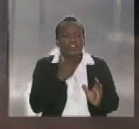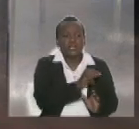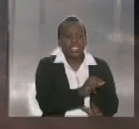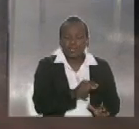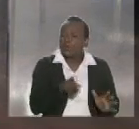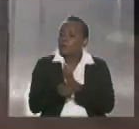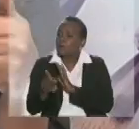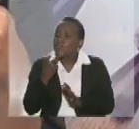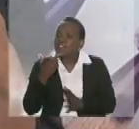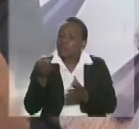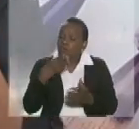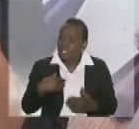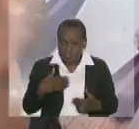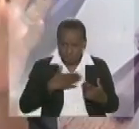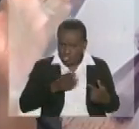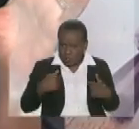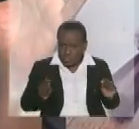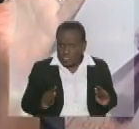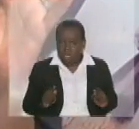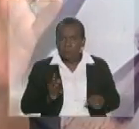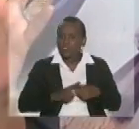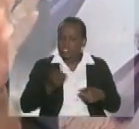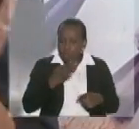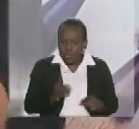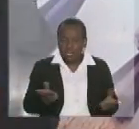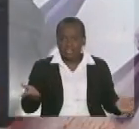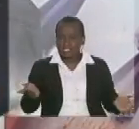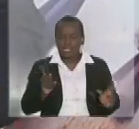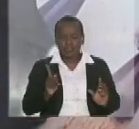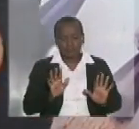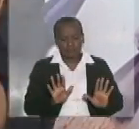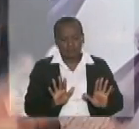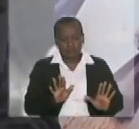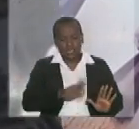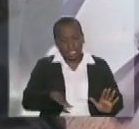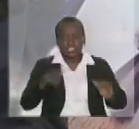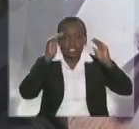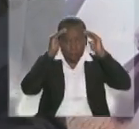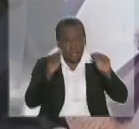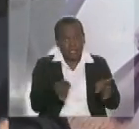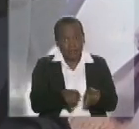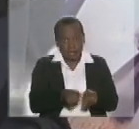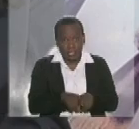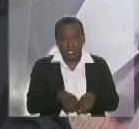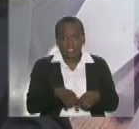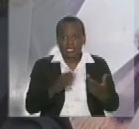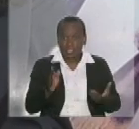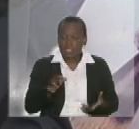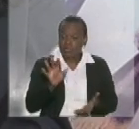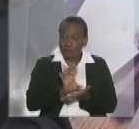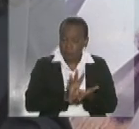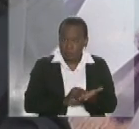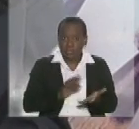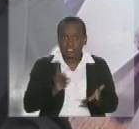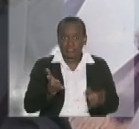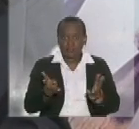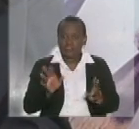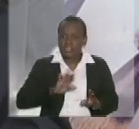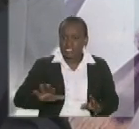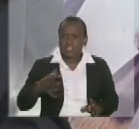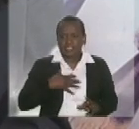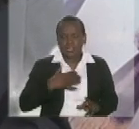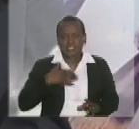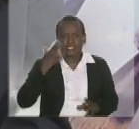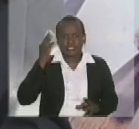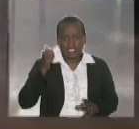te contou, o que não sei o que conta pra mim, porque você não gosta de mim. Né? Ele é uma criança muito respeitada, é a questão do modelo que a gente sempre fala. E a